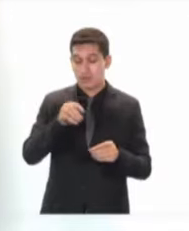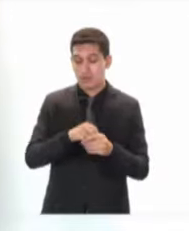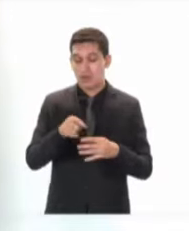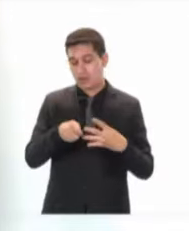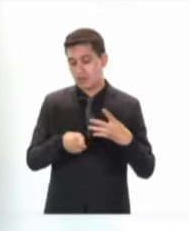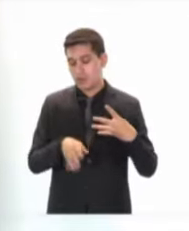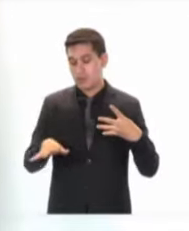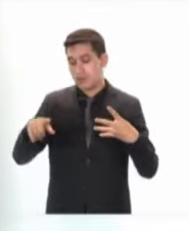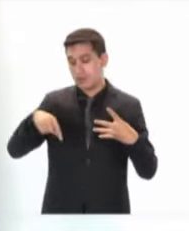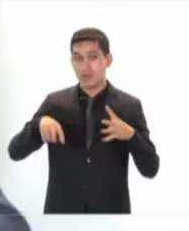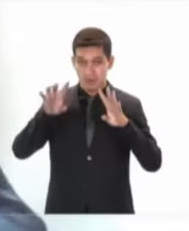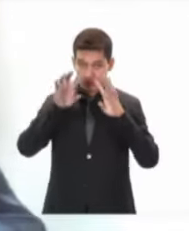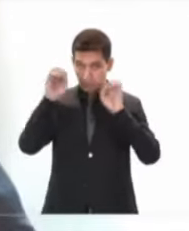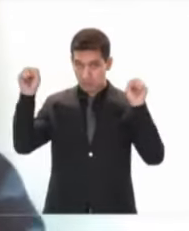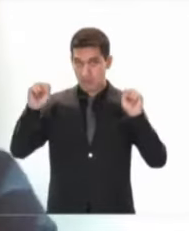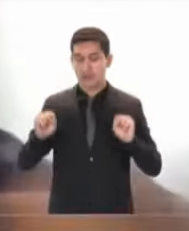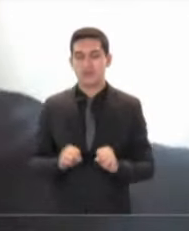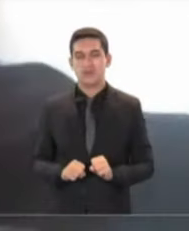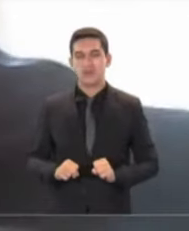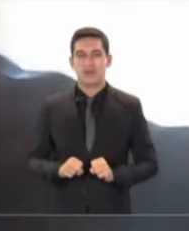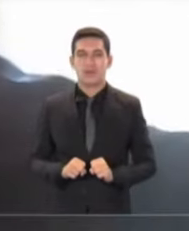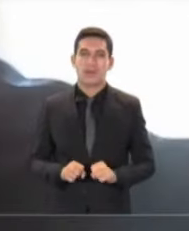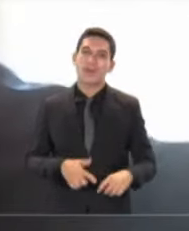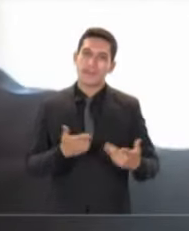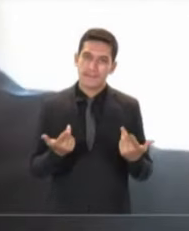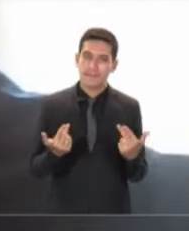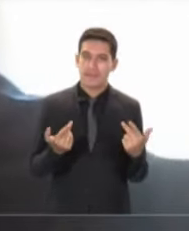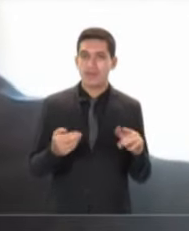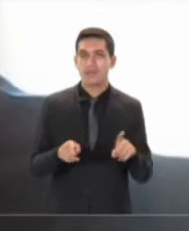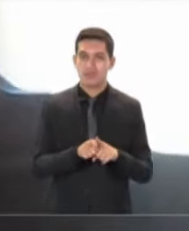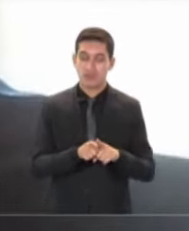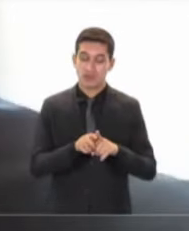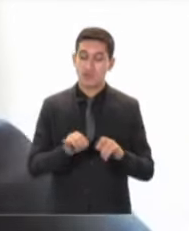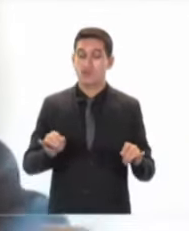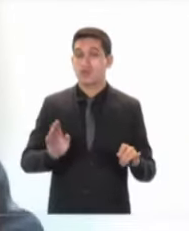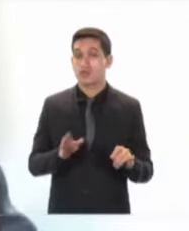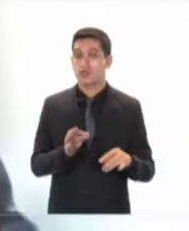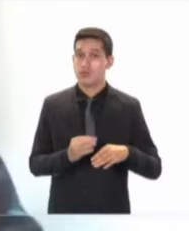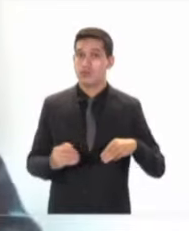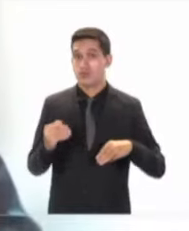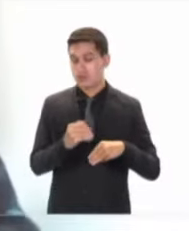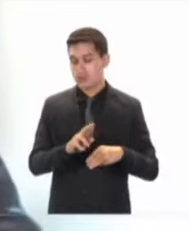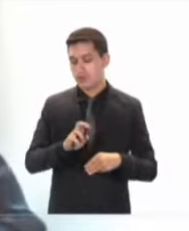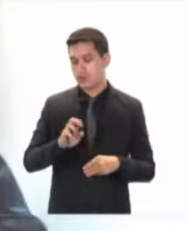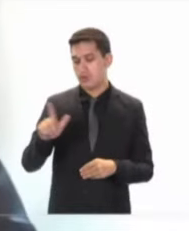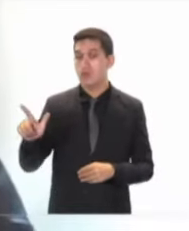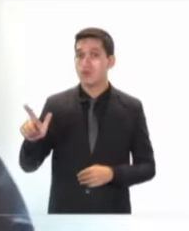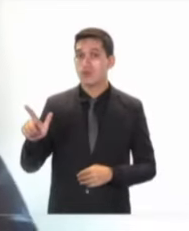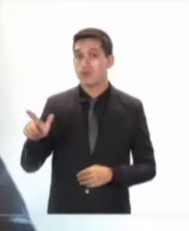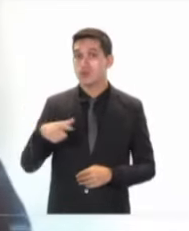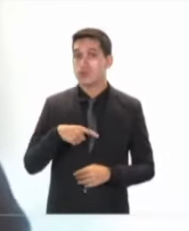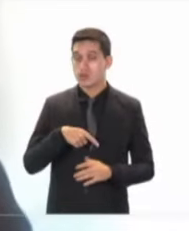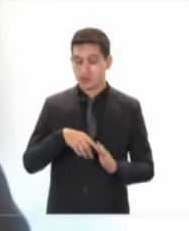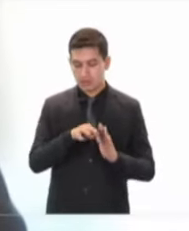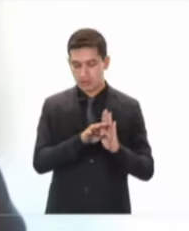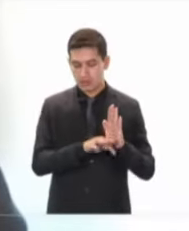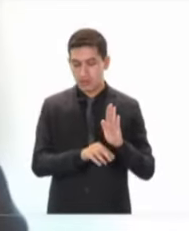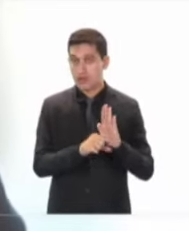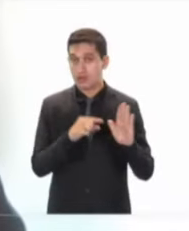jurisprudência desse tribunal. Bem, relatou o ministro Raul, o texto da